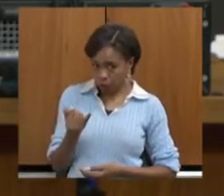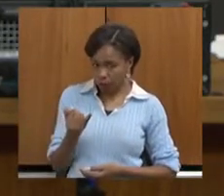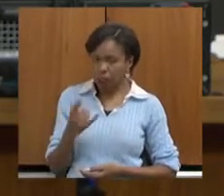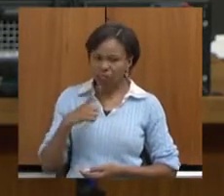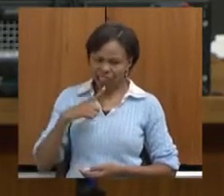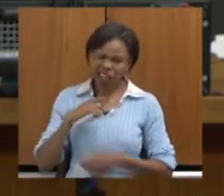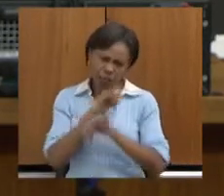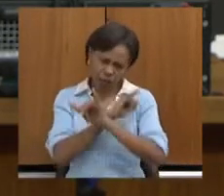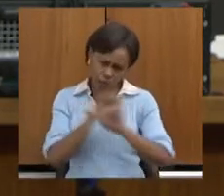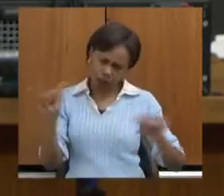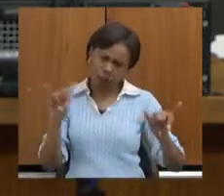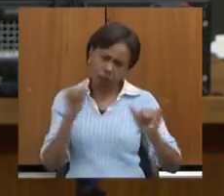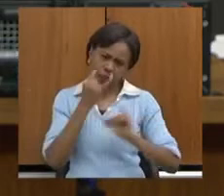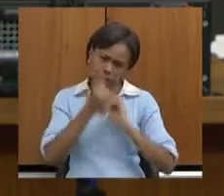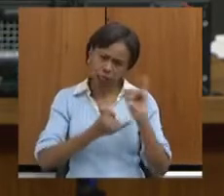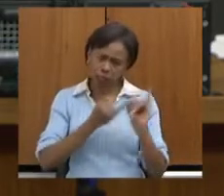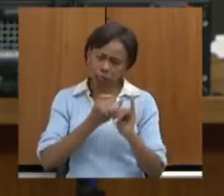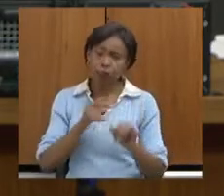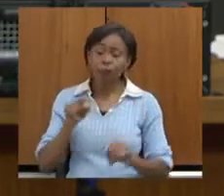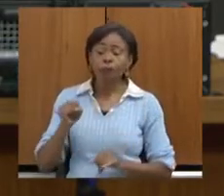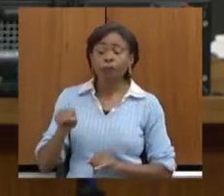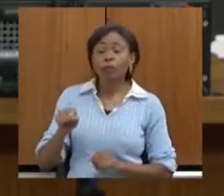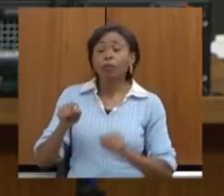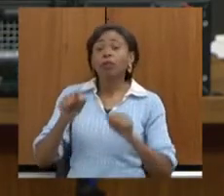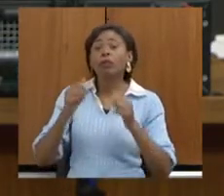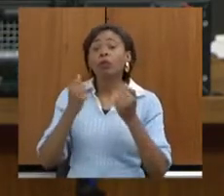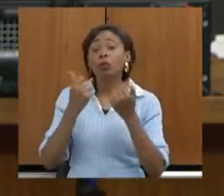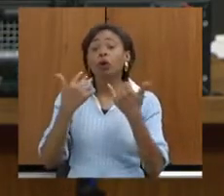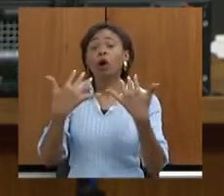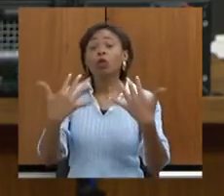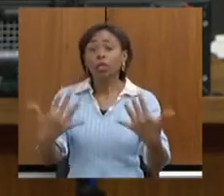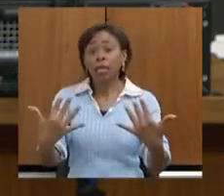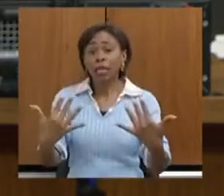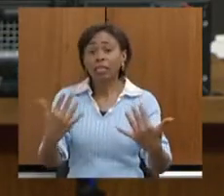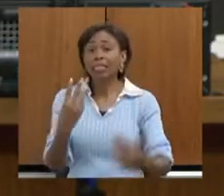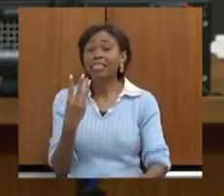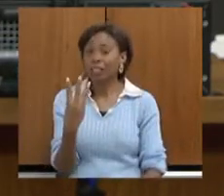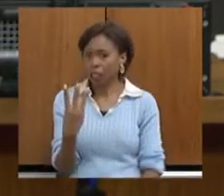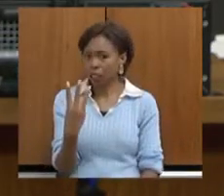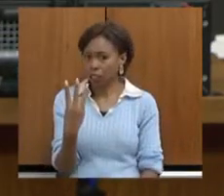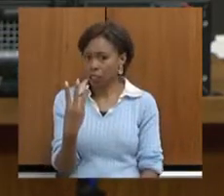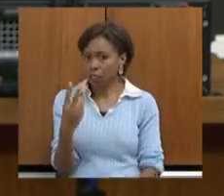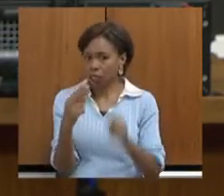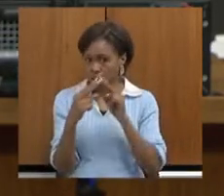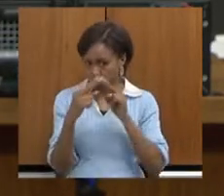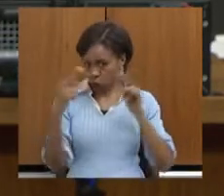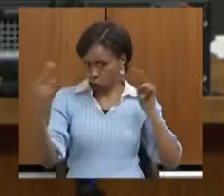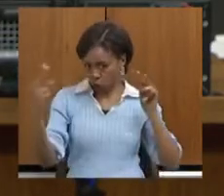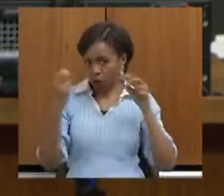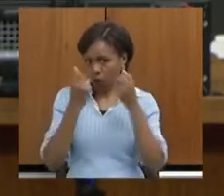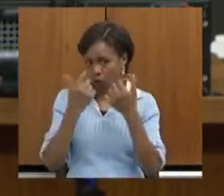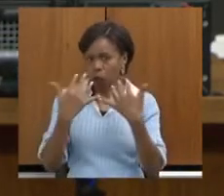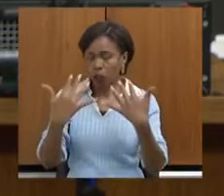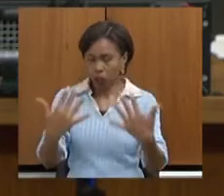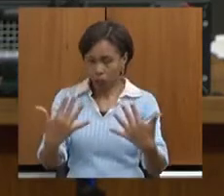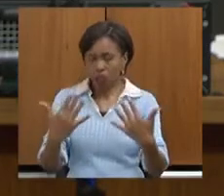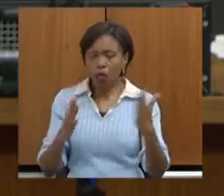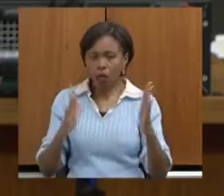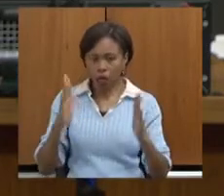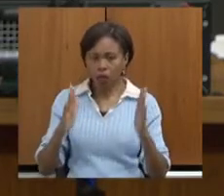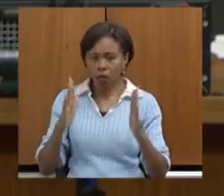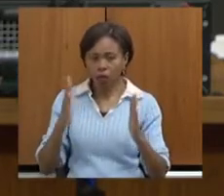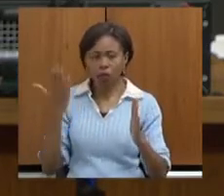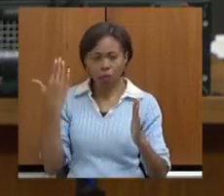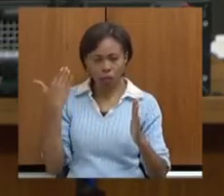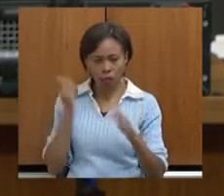ele conduziu Três audiências né de forma virtual ainda porque ainda